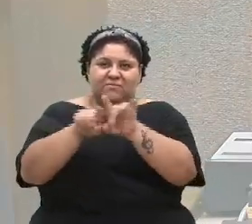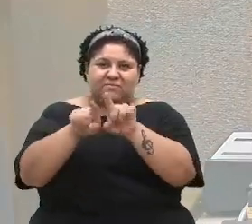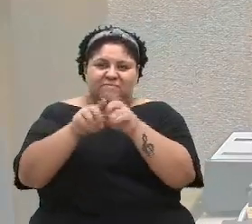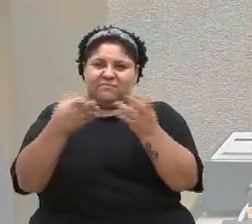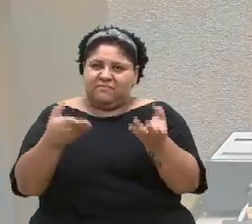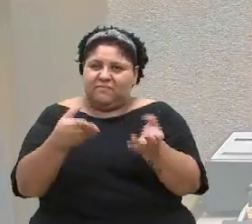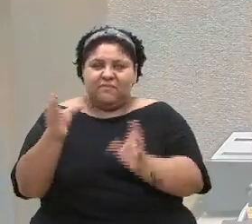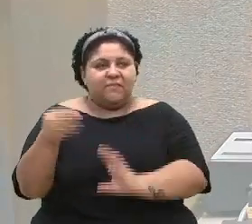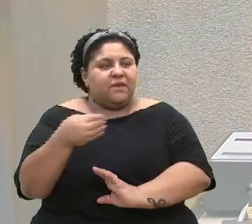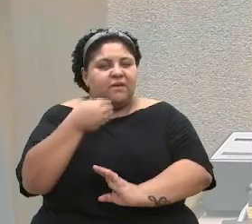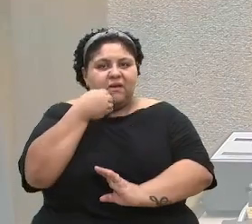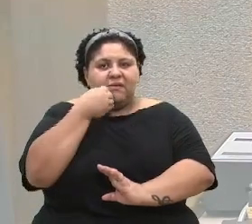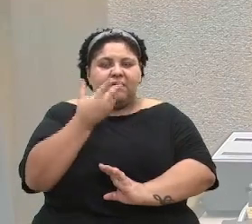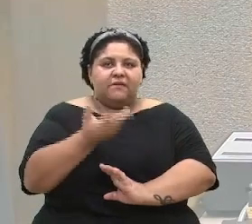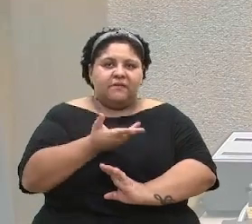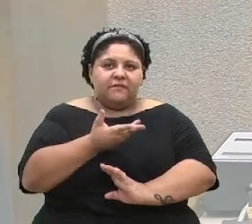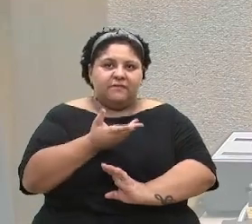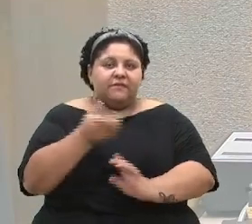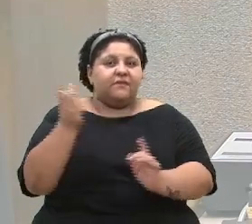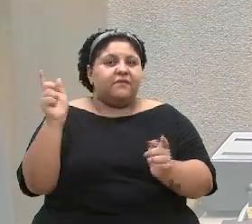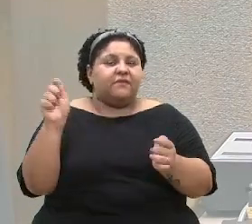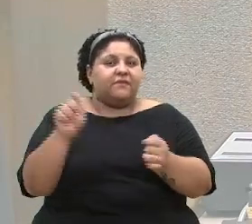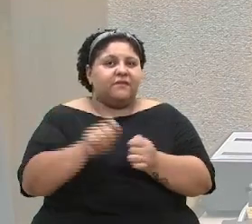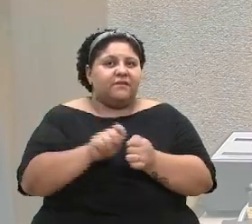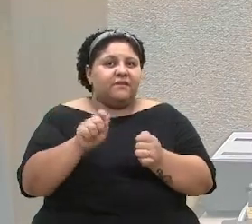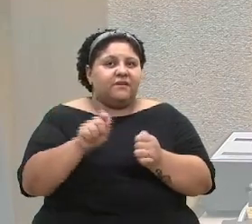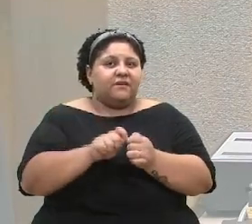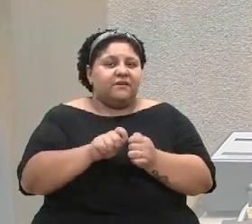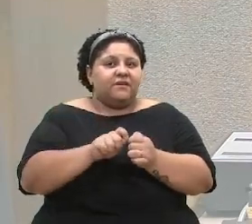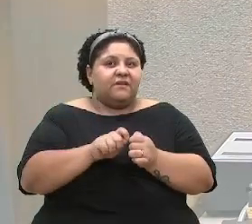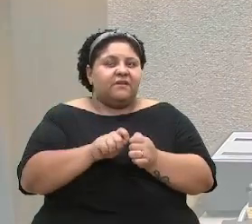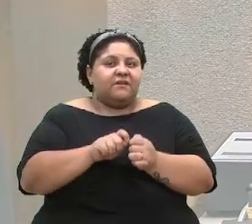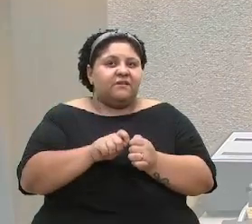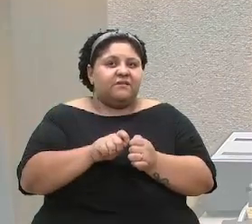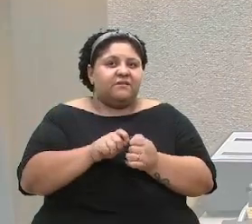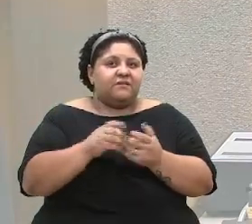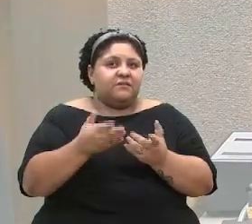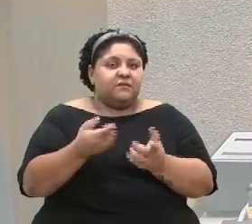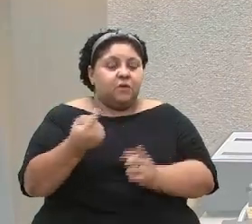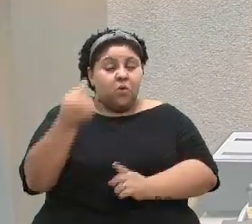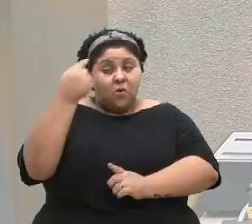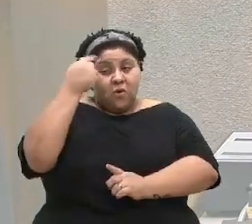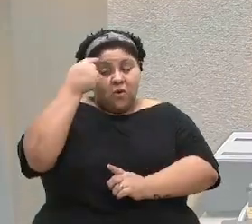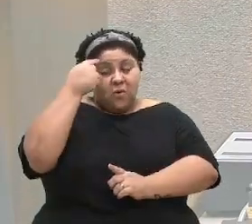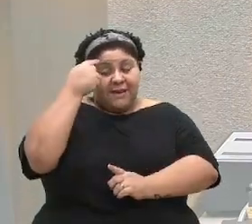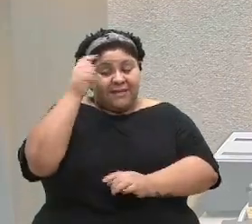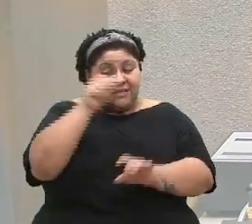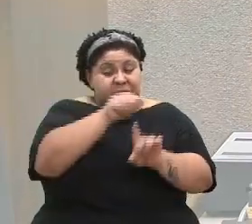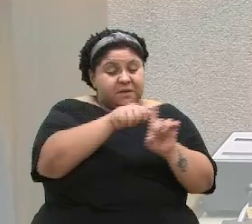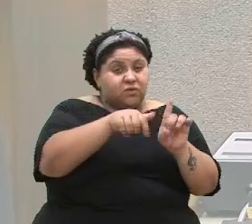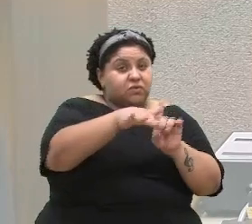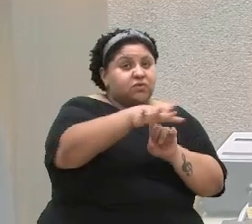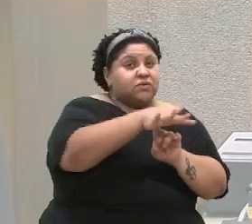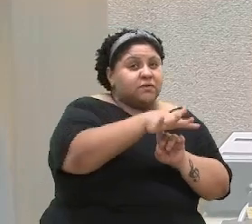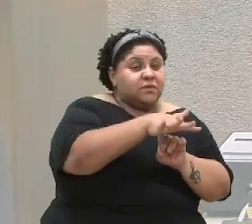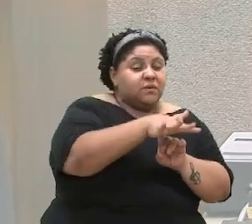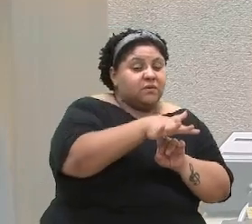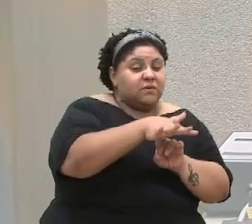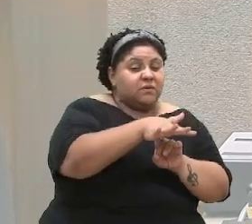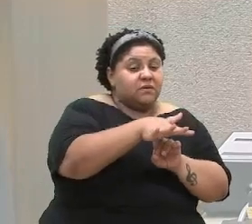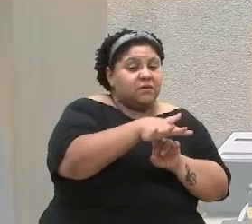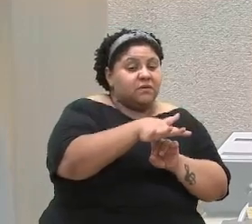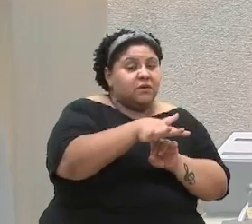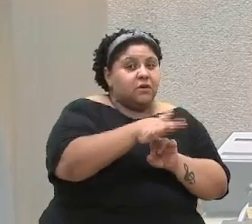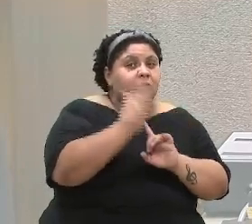de fato faz com que haja um entendimento social do quanto